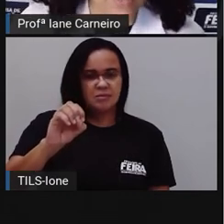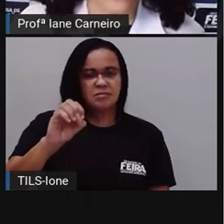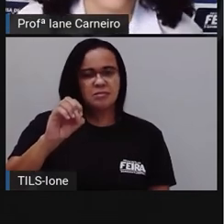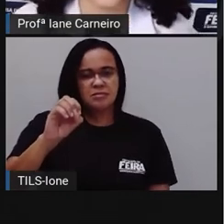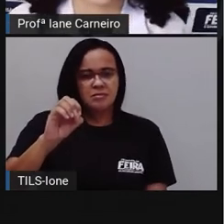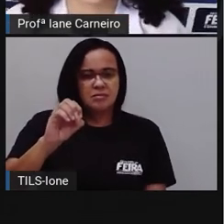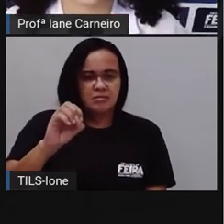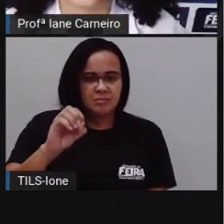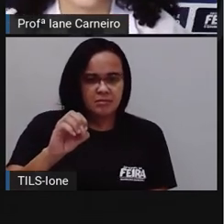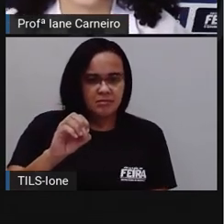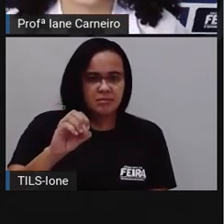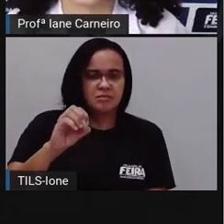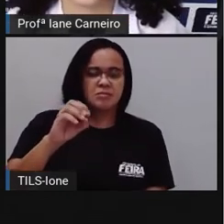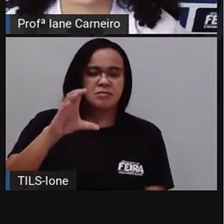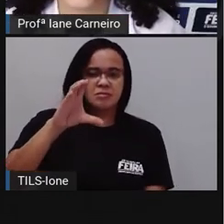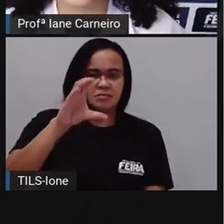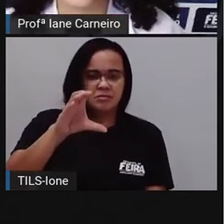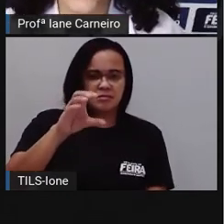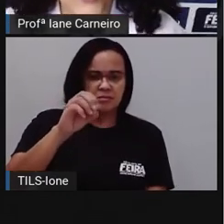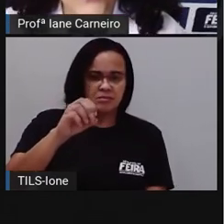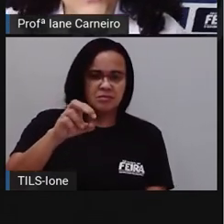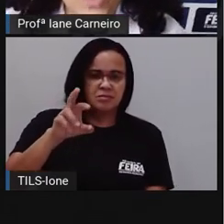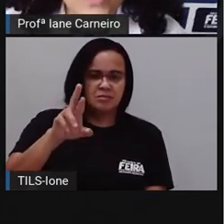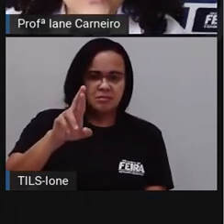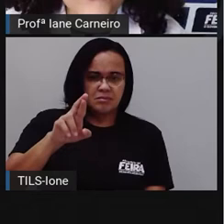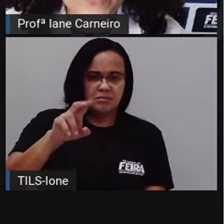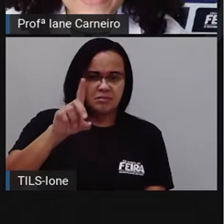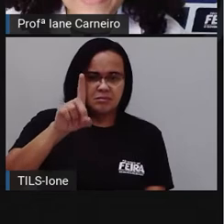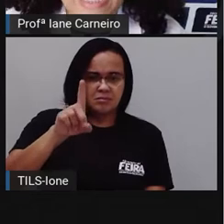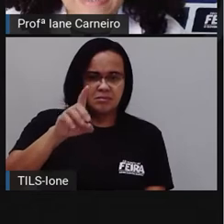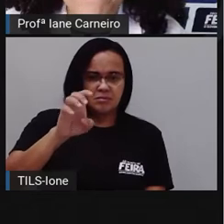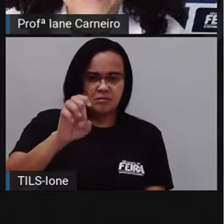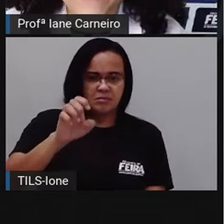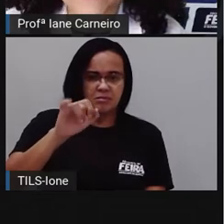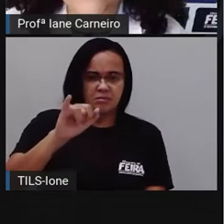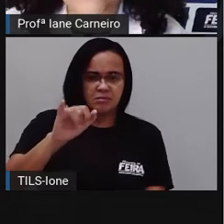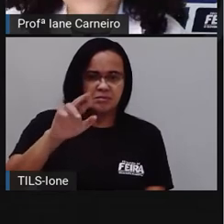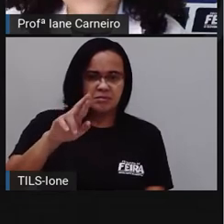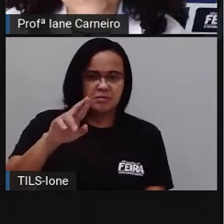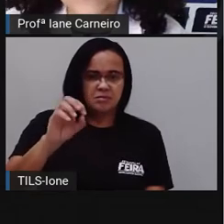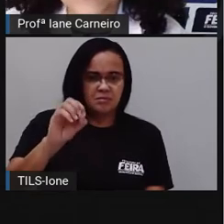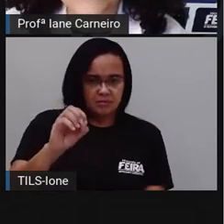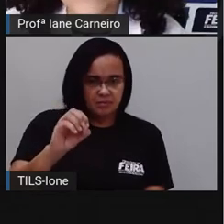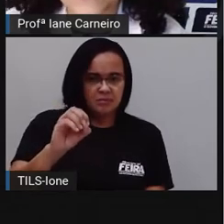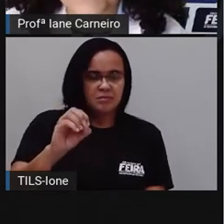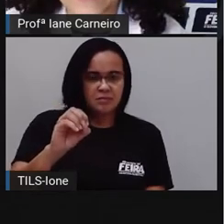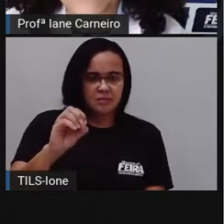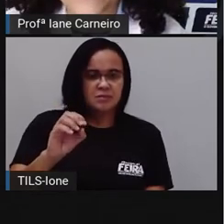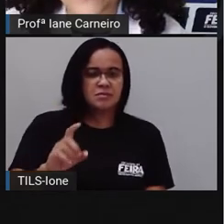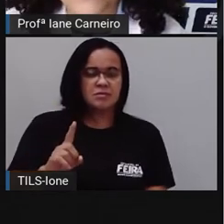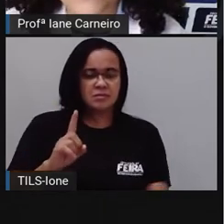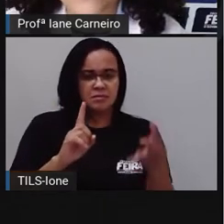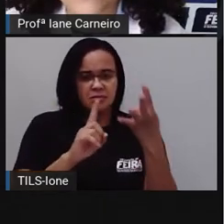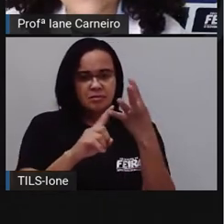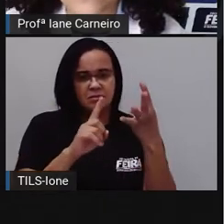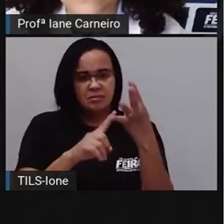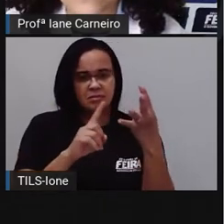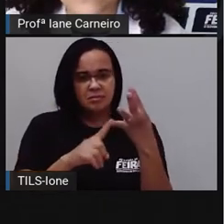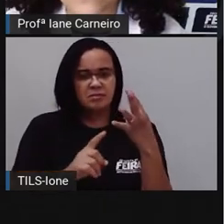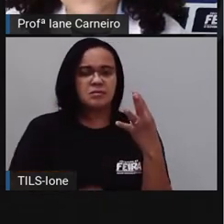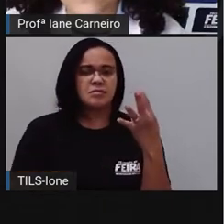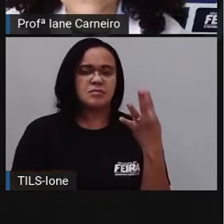Cordei, ró, certo? O outro foi cabra, né? Deixa eu diminuir mais uma vez, para caber todo mundo.